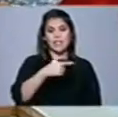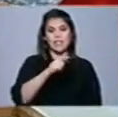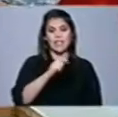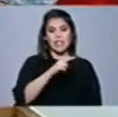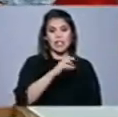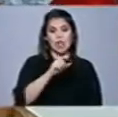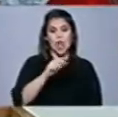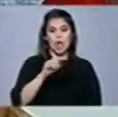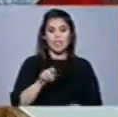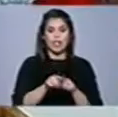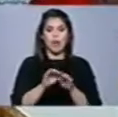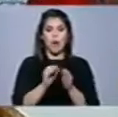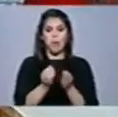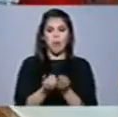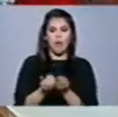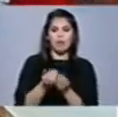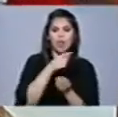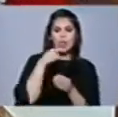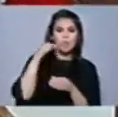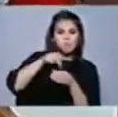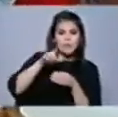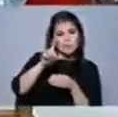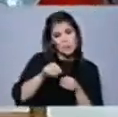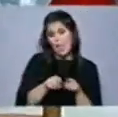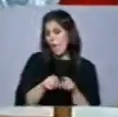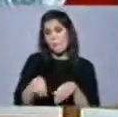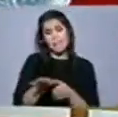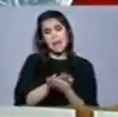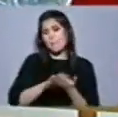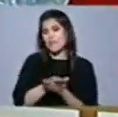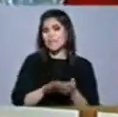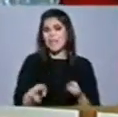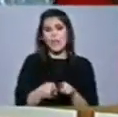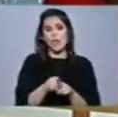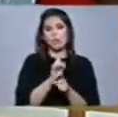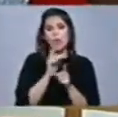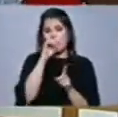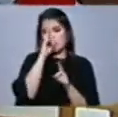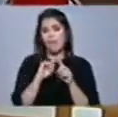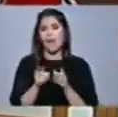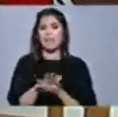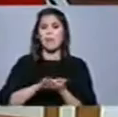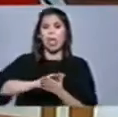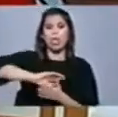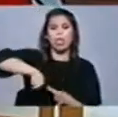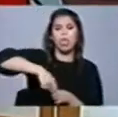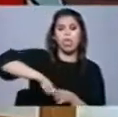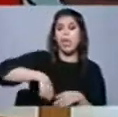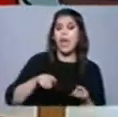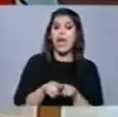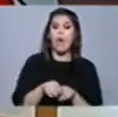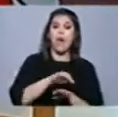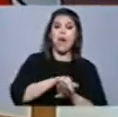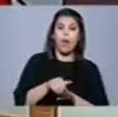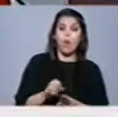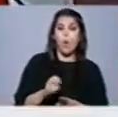estes passos a algures. Pois a base desta receita é exatamente a mesma. Vamos fazer uma base exatamente como fazemos para os